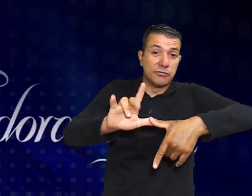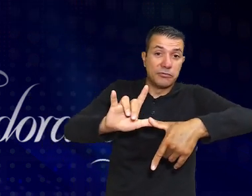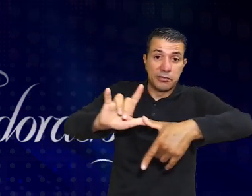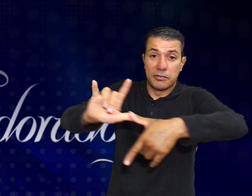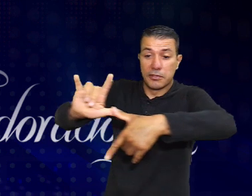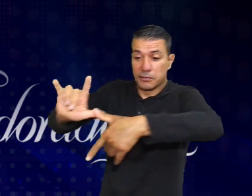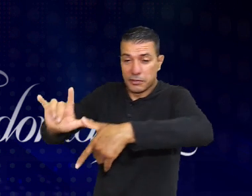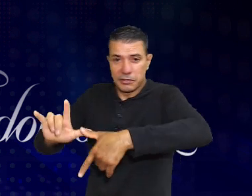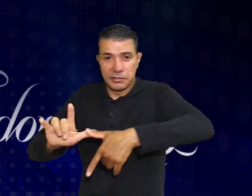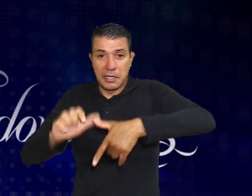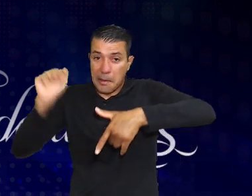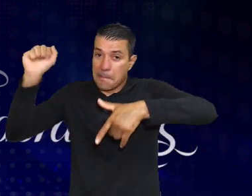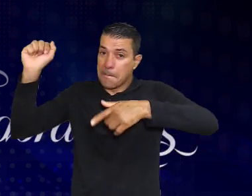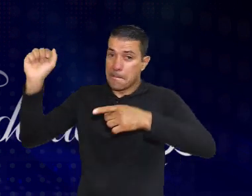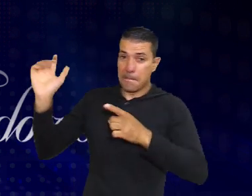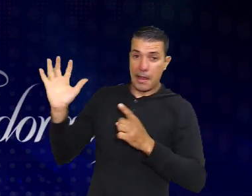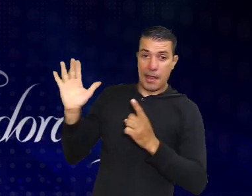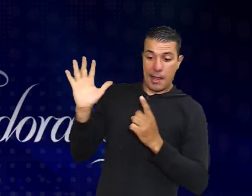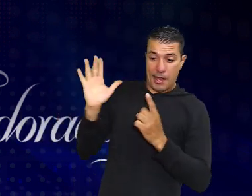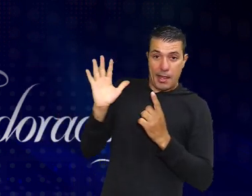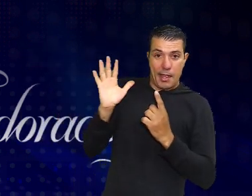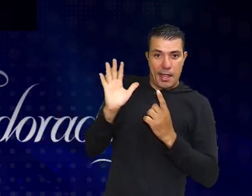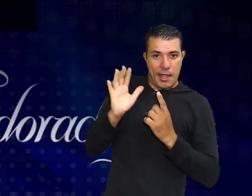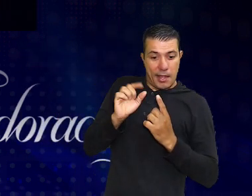de bênçãos me cercará.